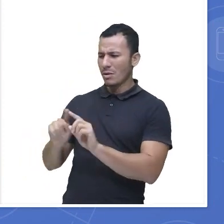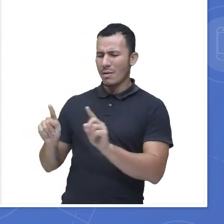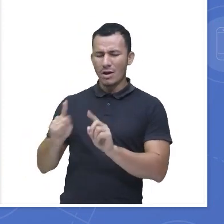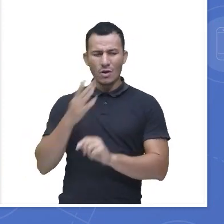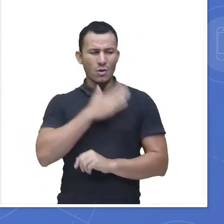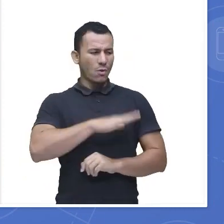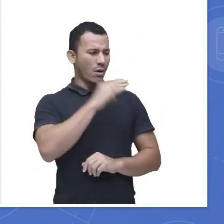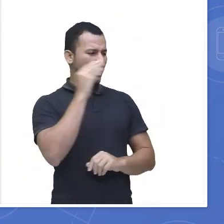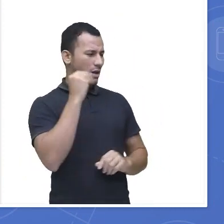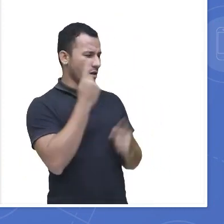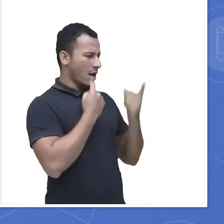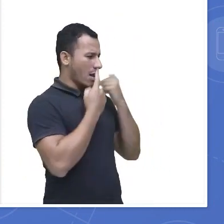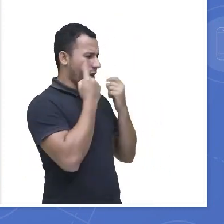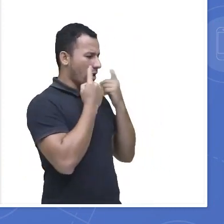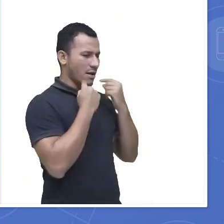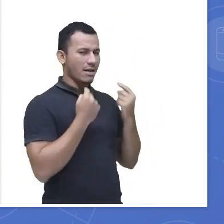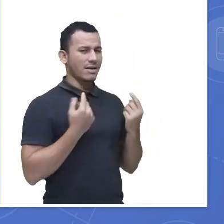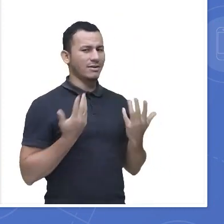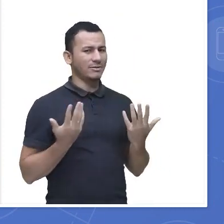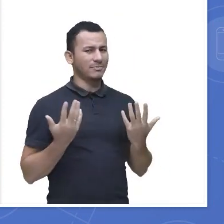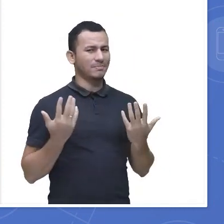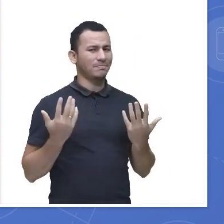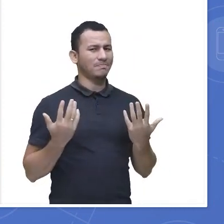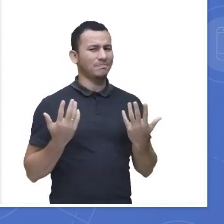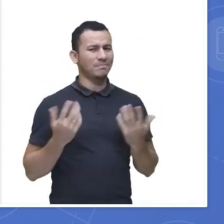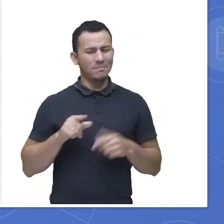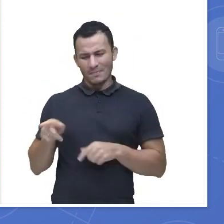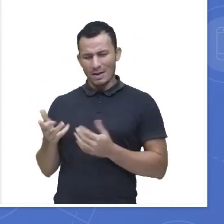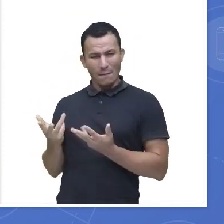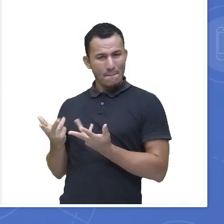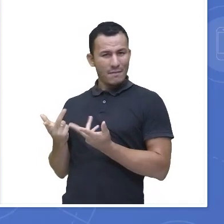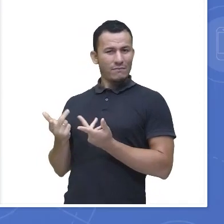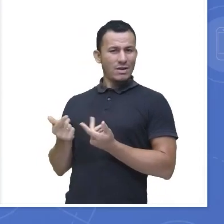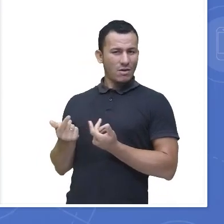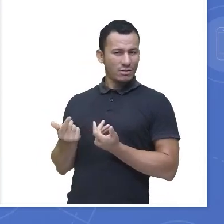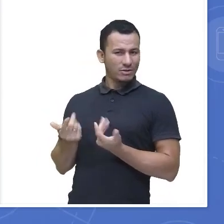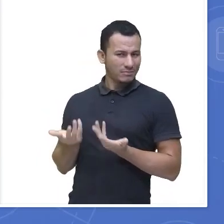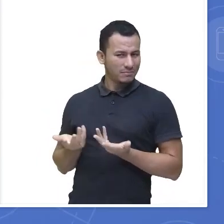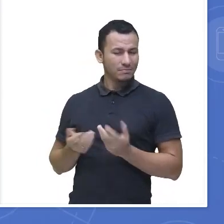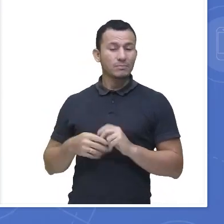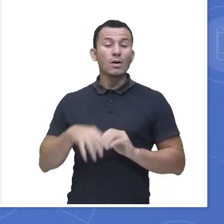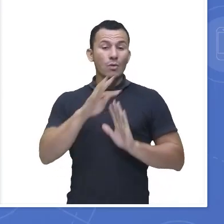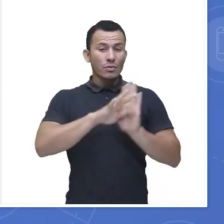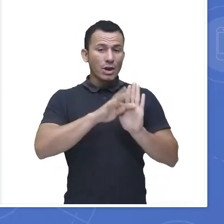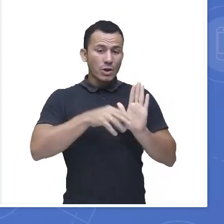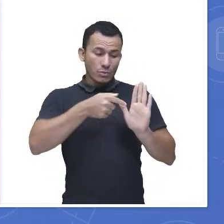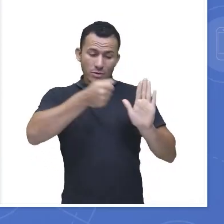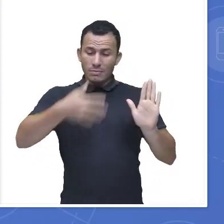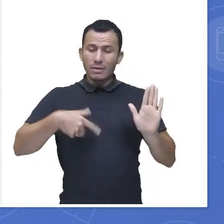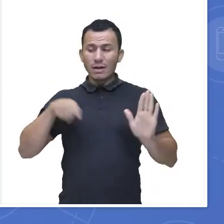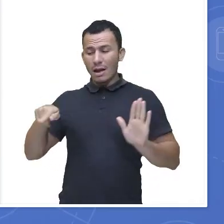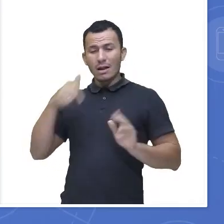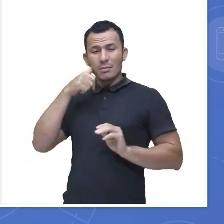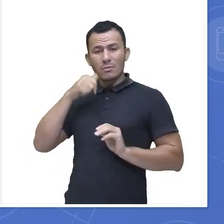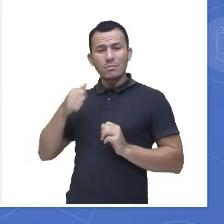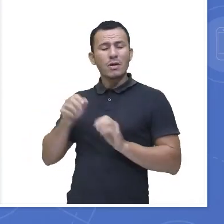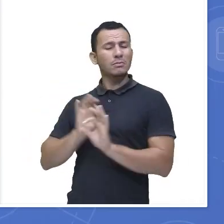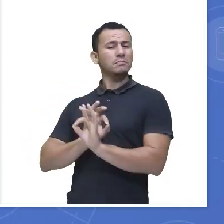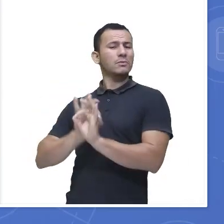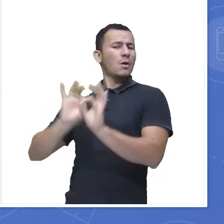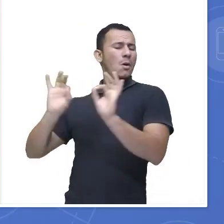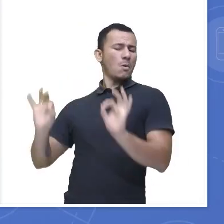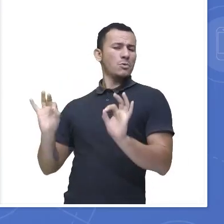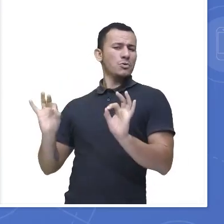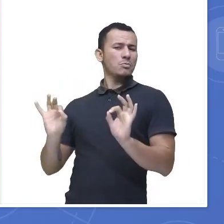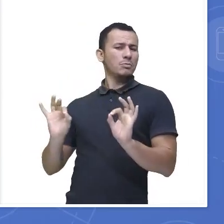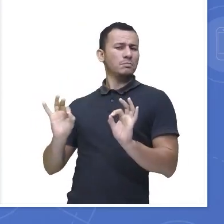de criança, não é? Ah, que pessoa maravilhosa. O texto está dizendo que ela é ótima, excelente, né? O esteio da